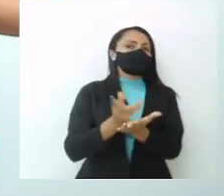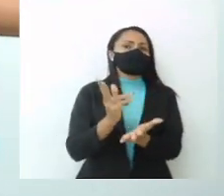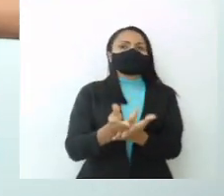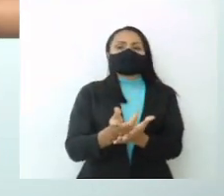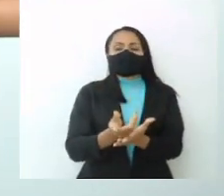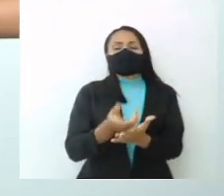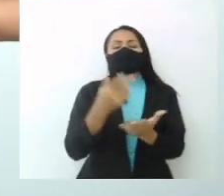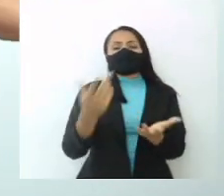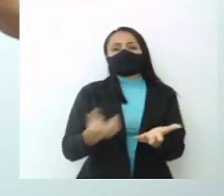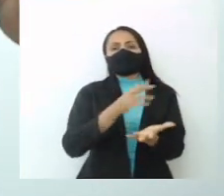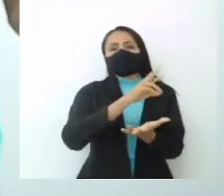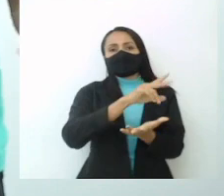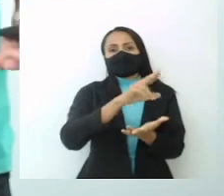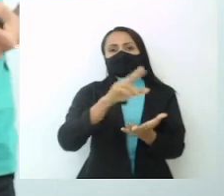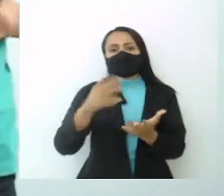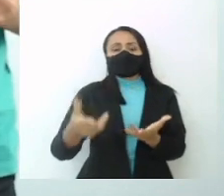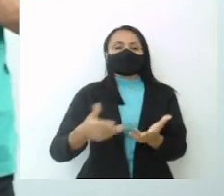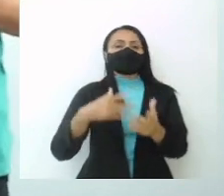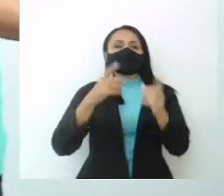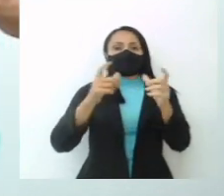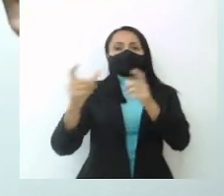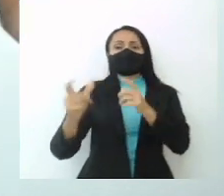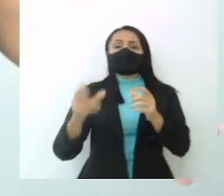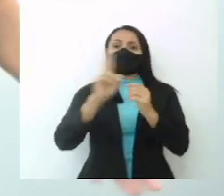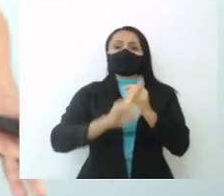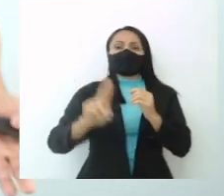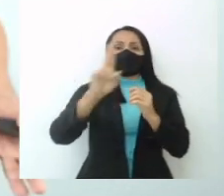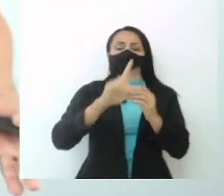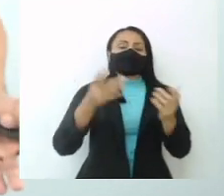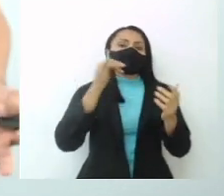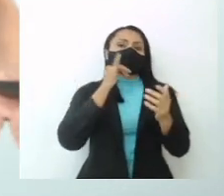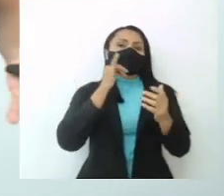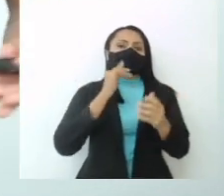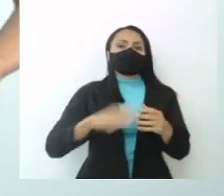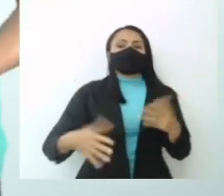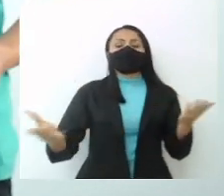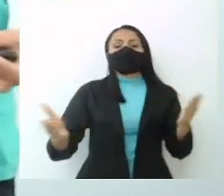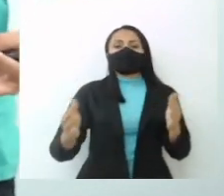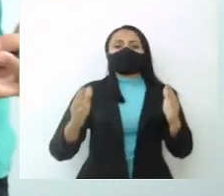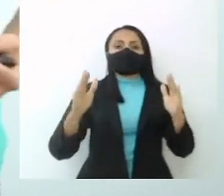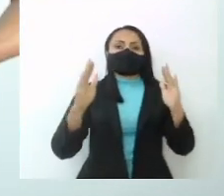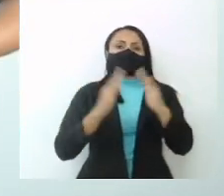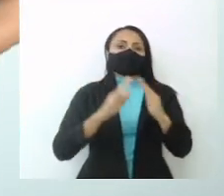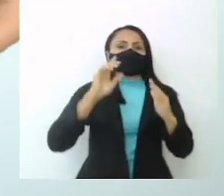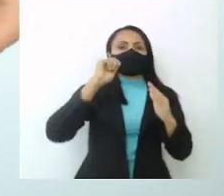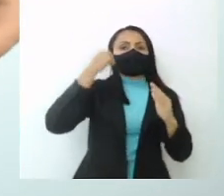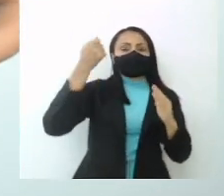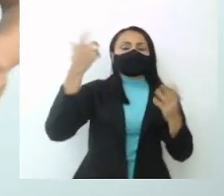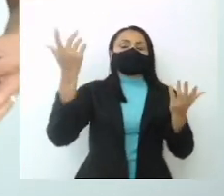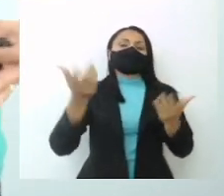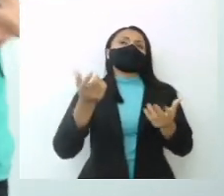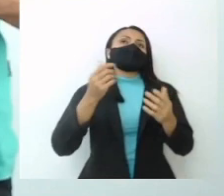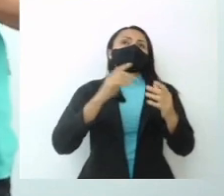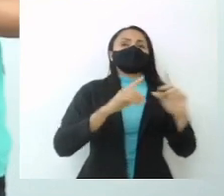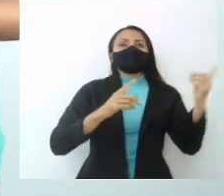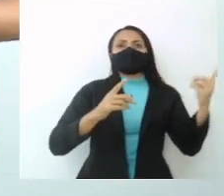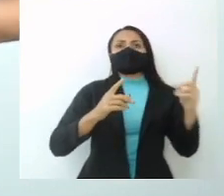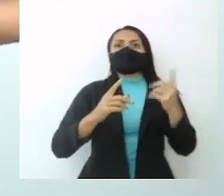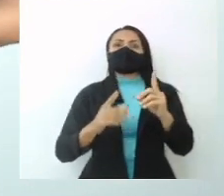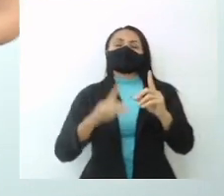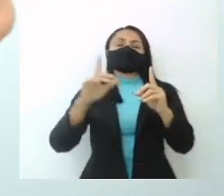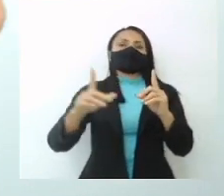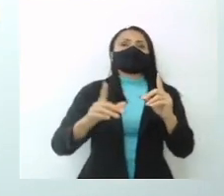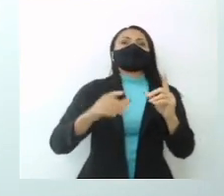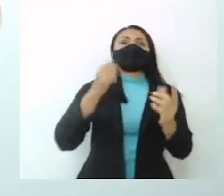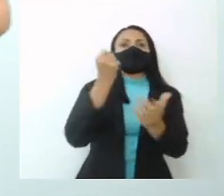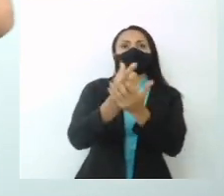em diversas situações. Um exemplo, se você vai aí na padaria comprar pão. 1 quilo de pão custa R$3. 2 quilos de pão